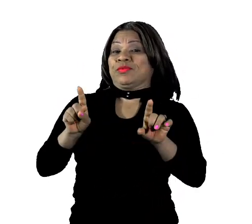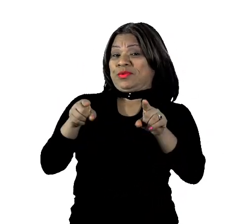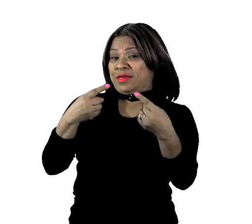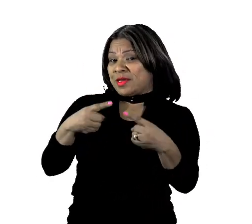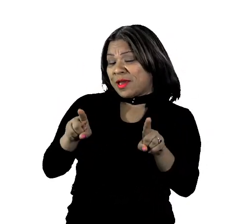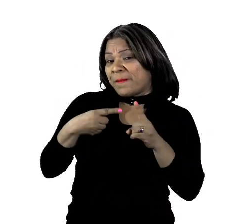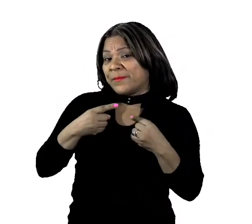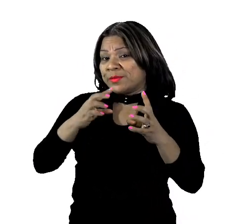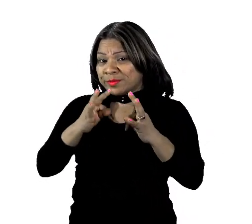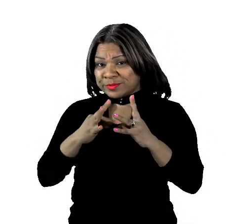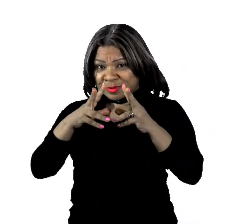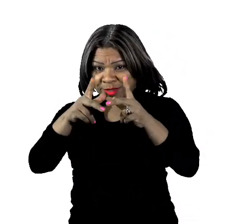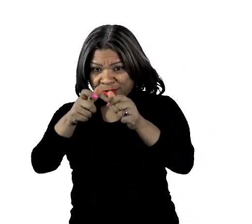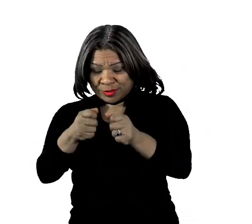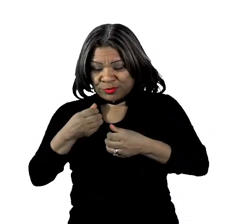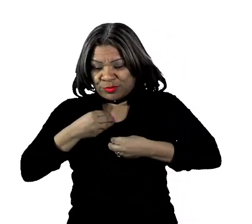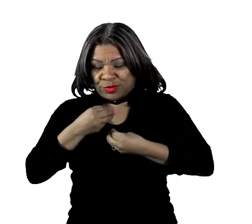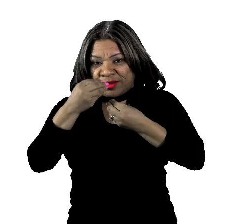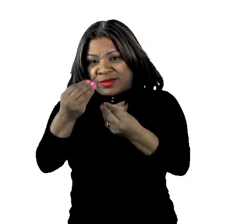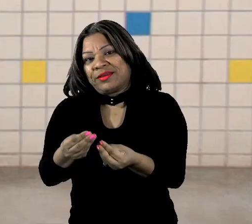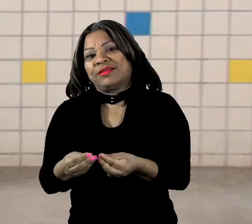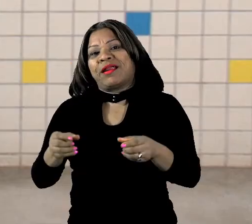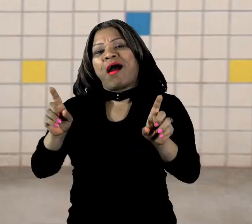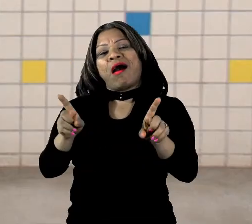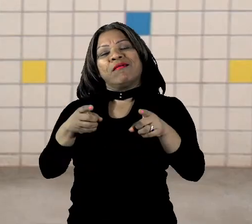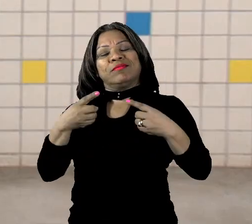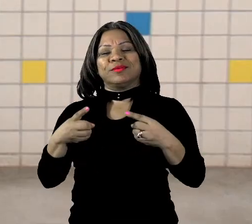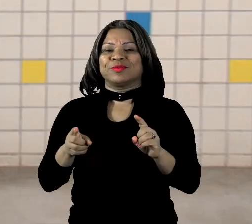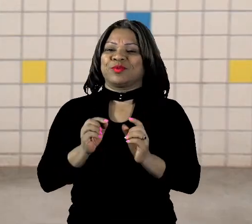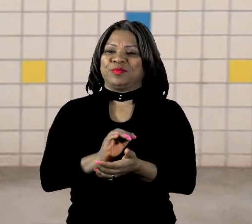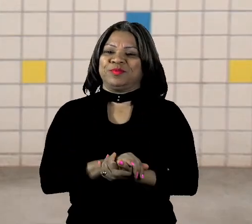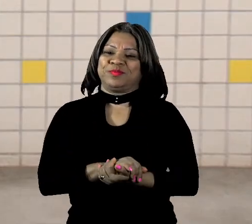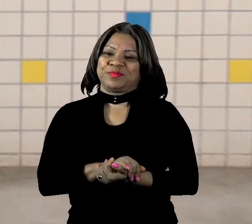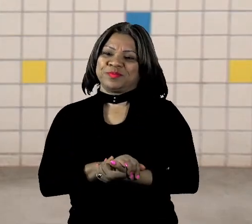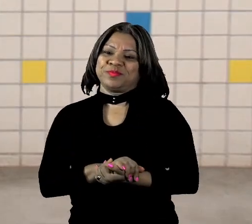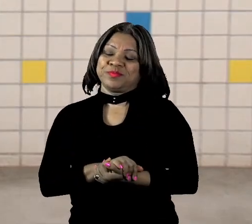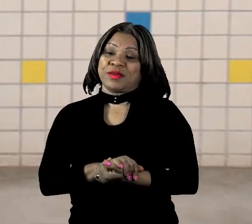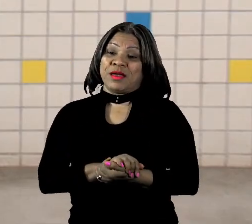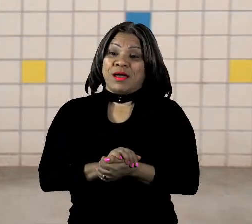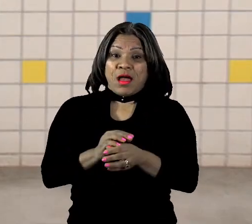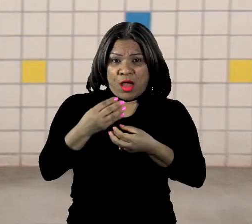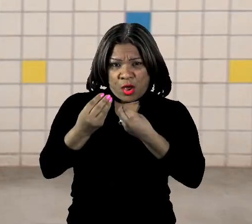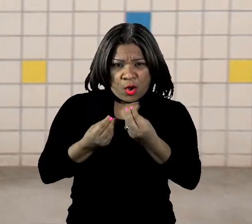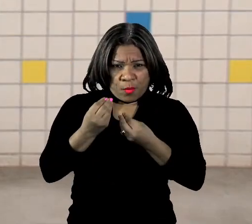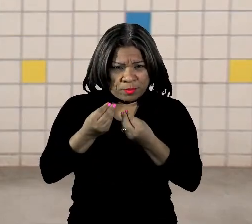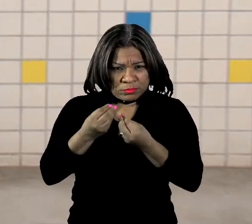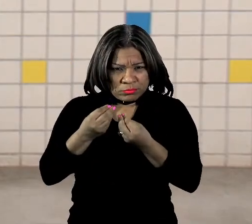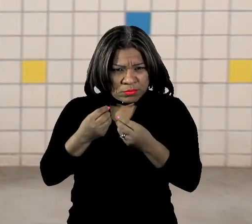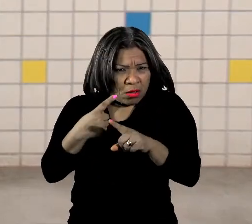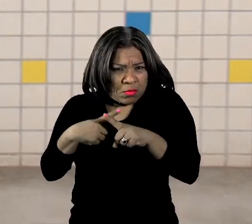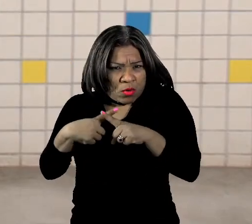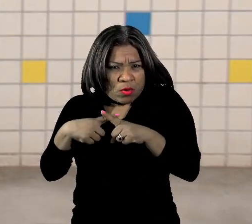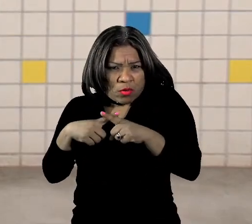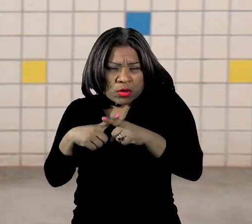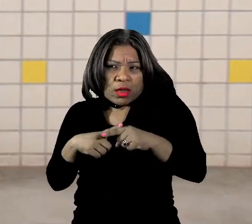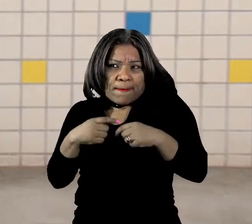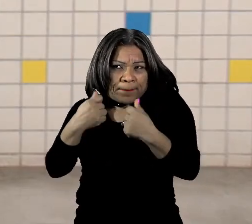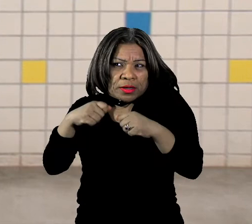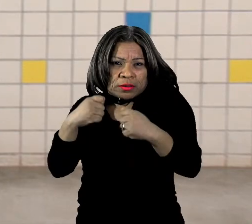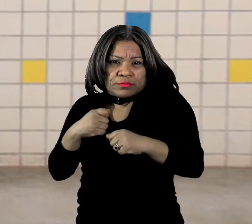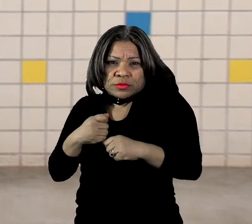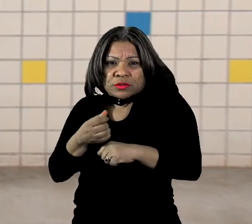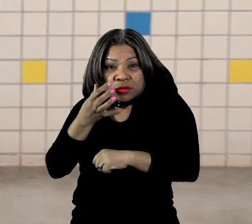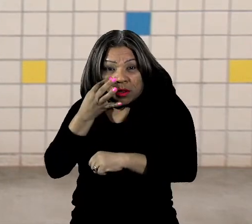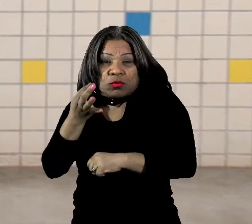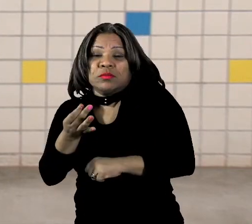tudo que traz melodia. E por que nós vamos ter que observar isso? Porque quando a gente vai escrever, tem que